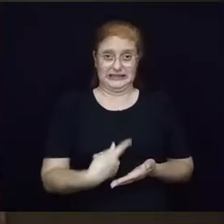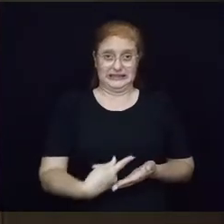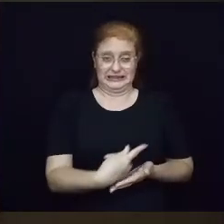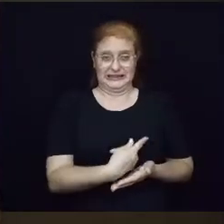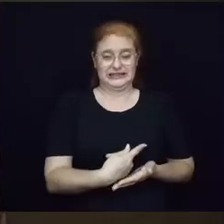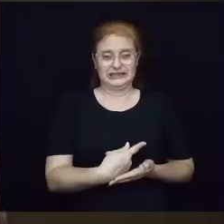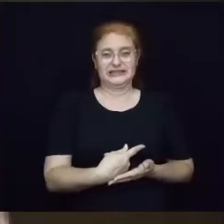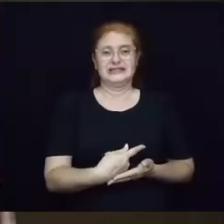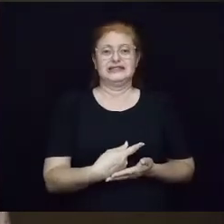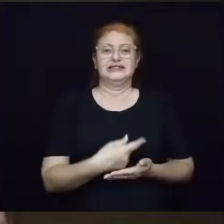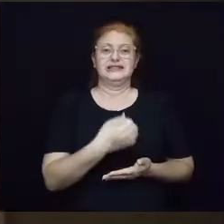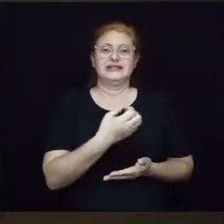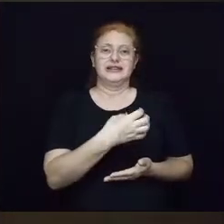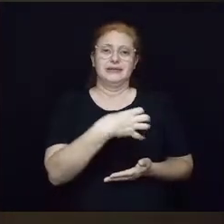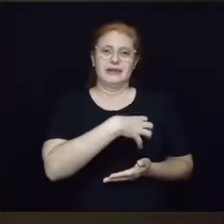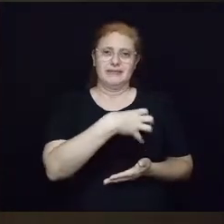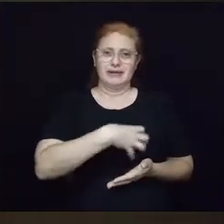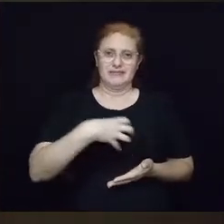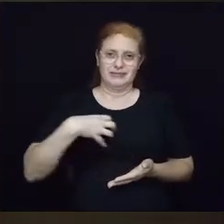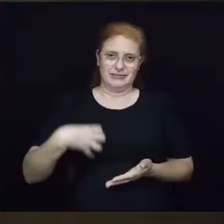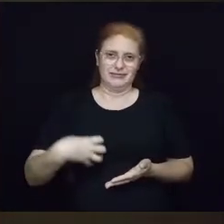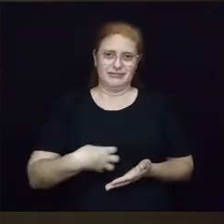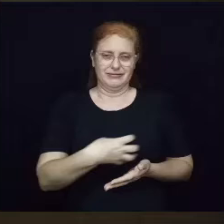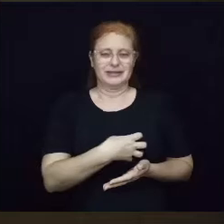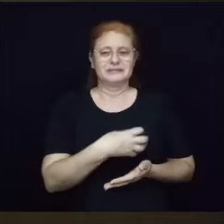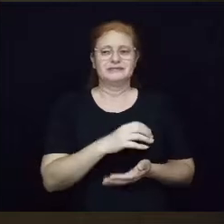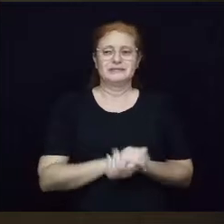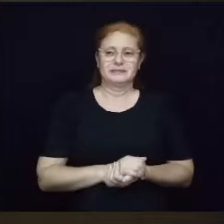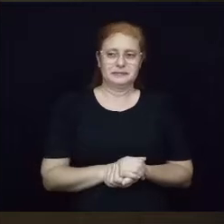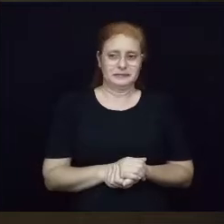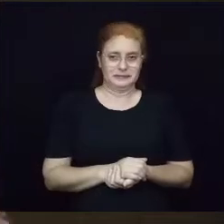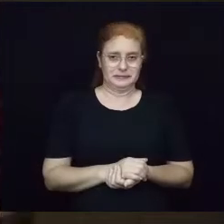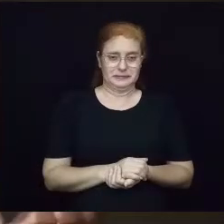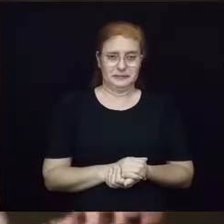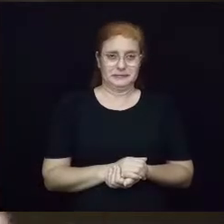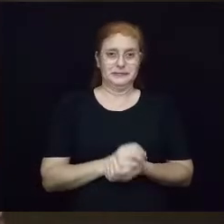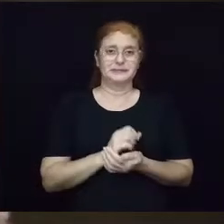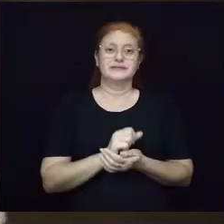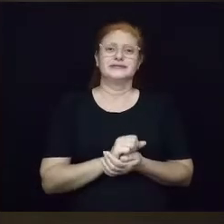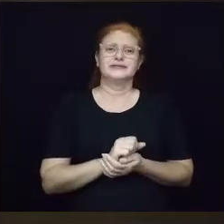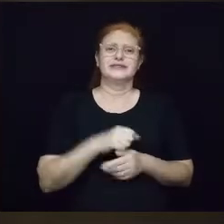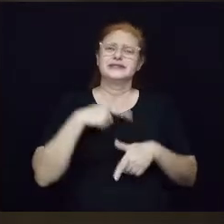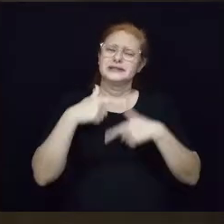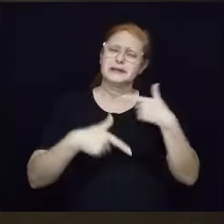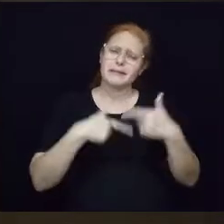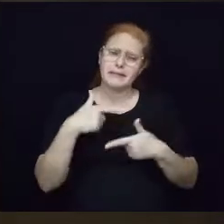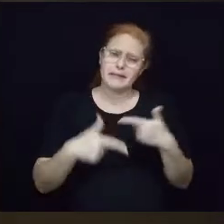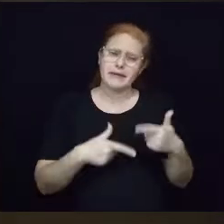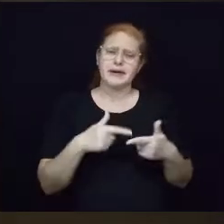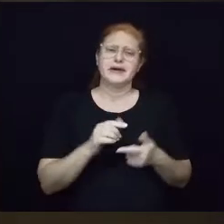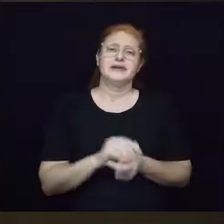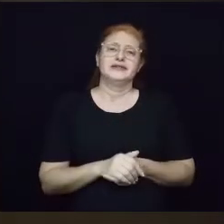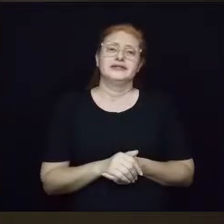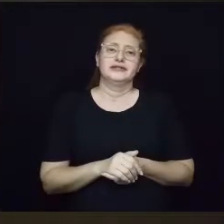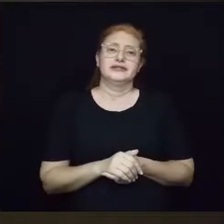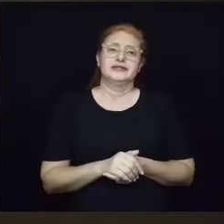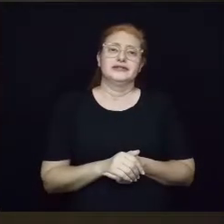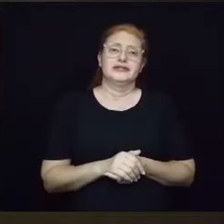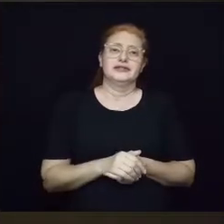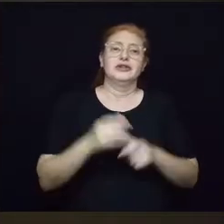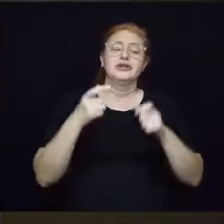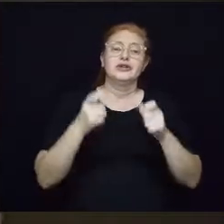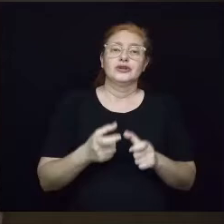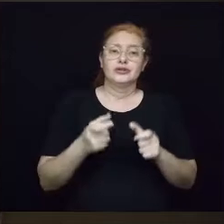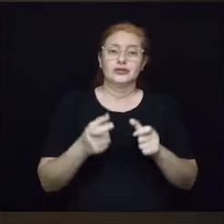são umas manchas. E essa atividade aqui está sendo conduzida então, do Salão